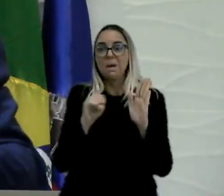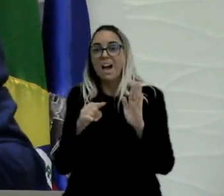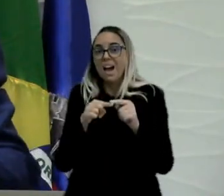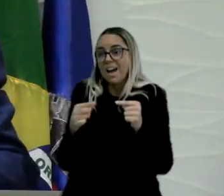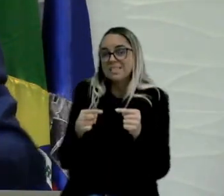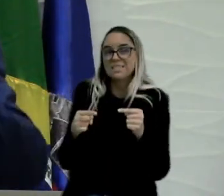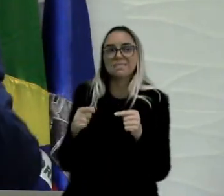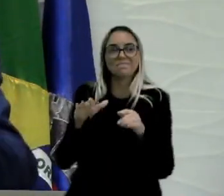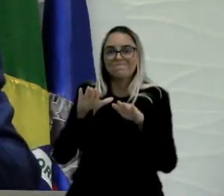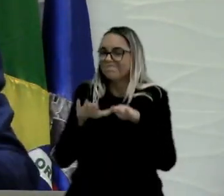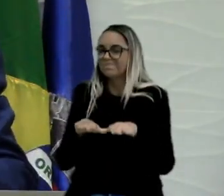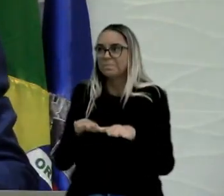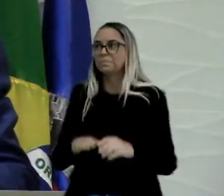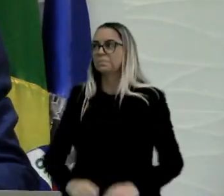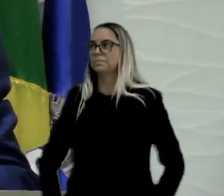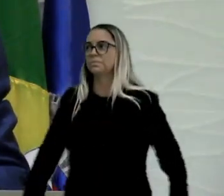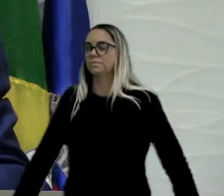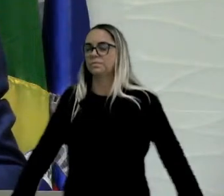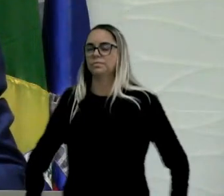deput